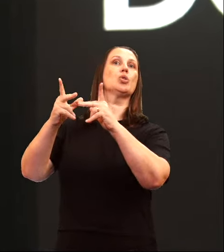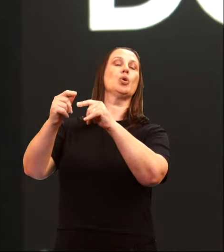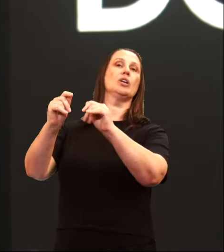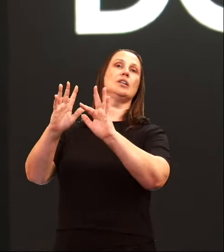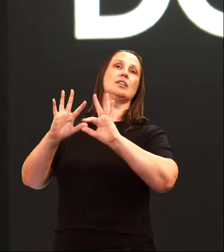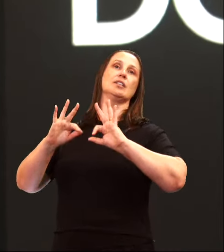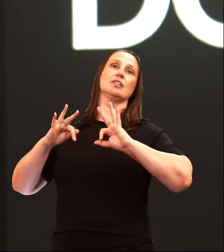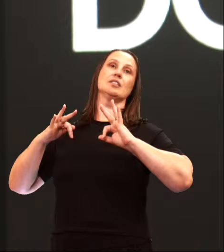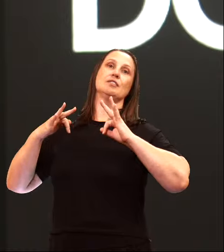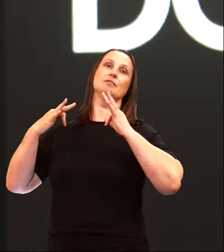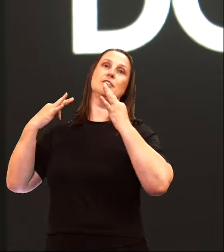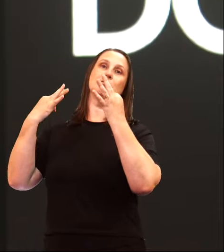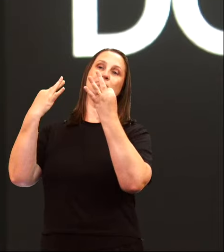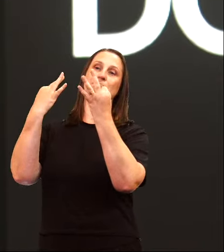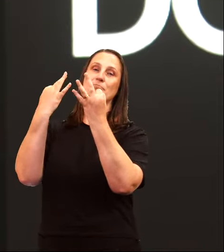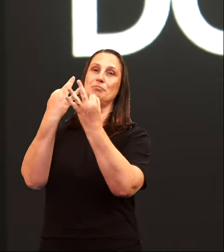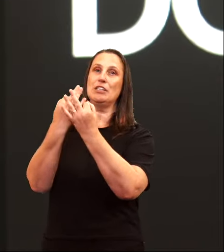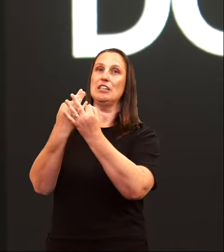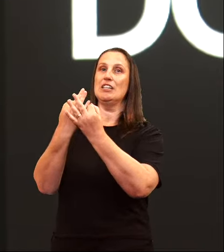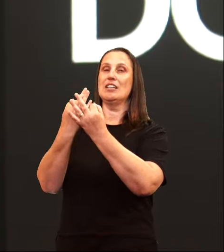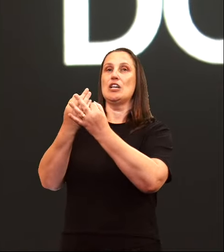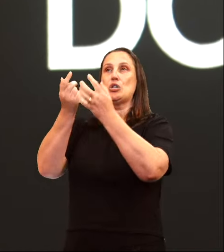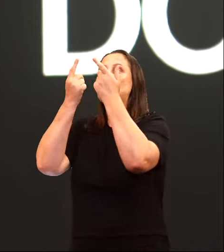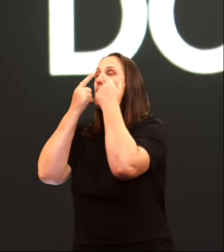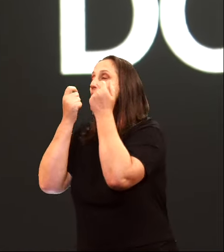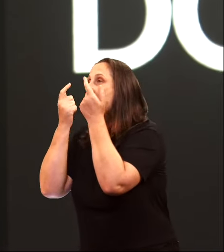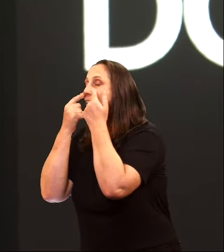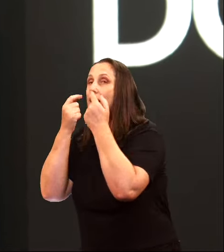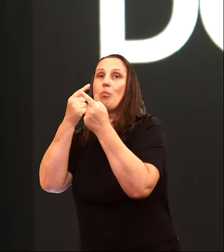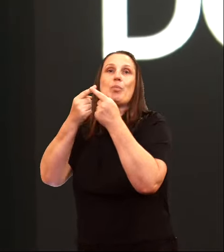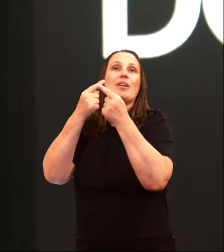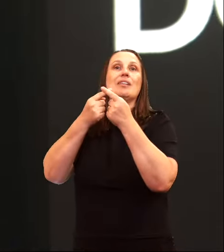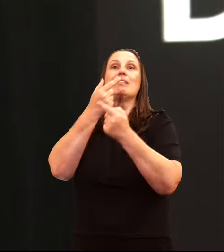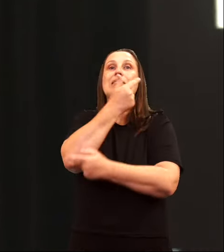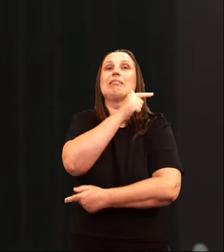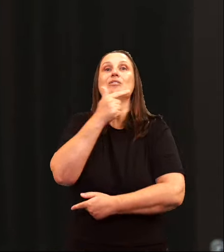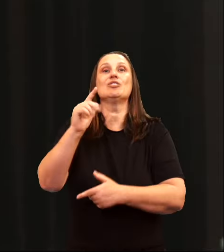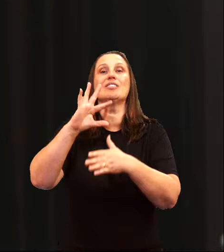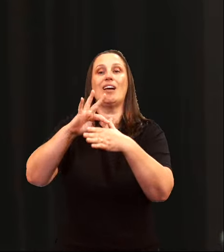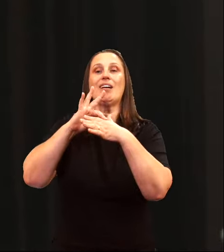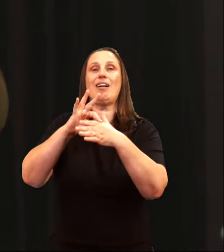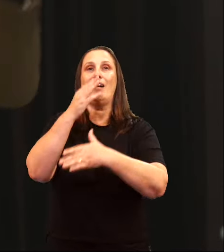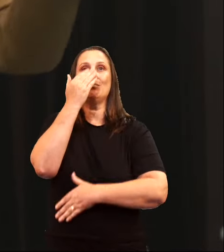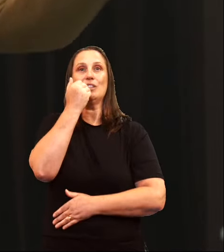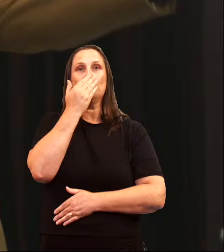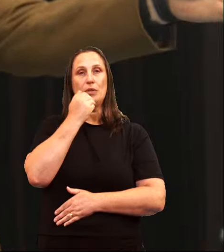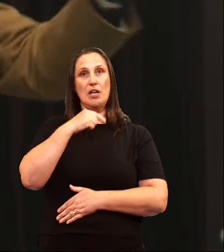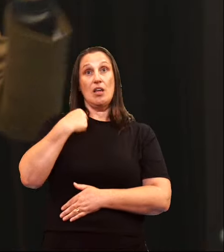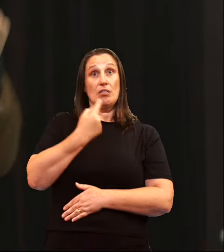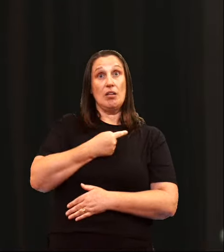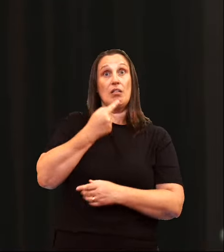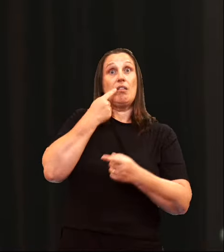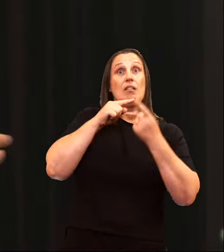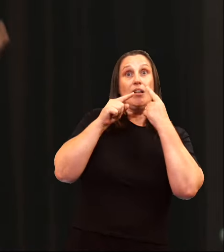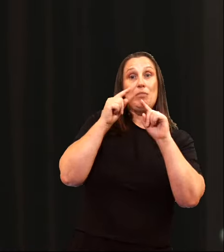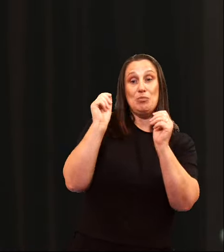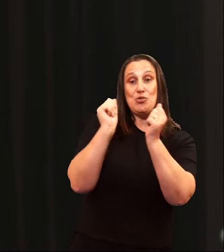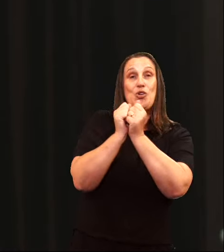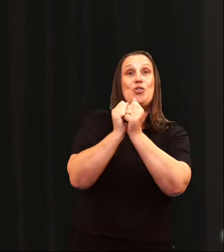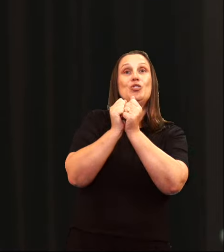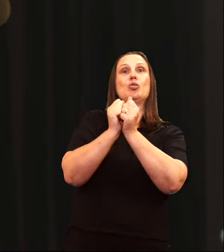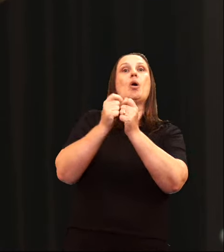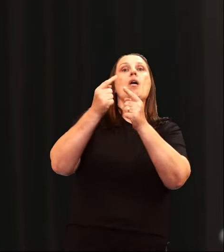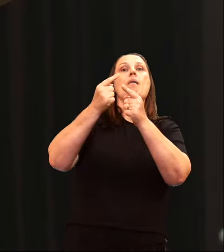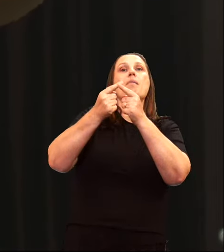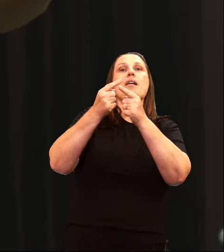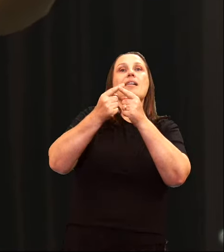choravam, porque não tinham carne para comer. A gente reclama porque os outros estão reclamando. A gente